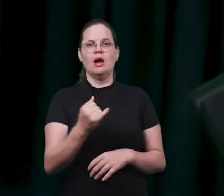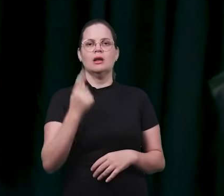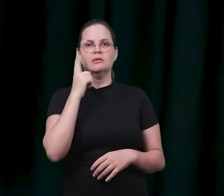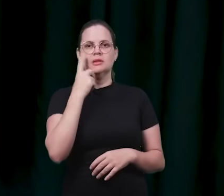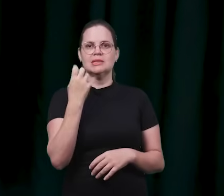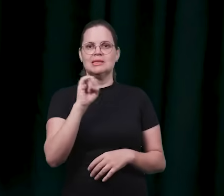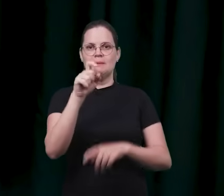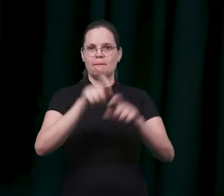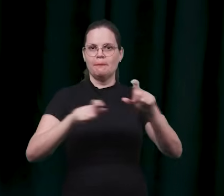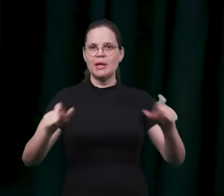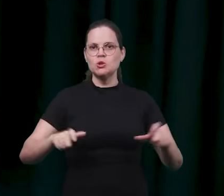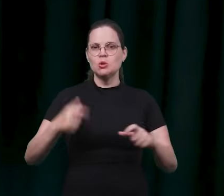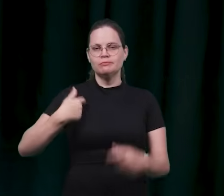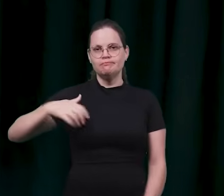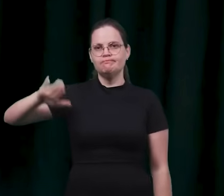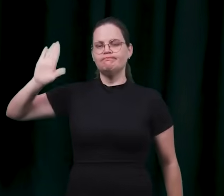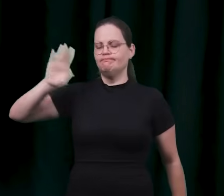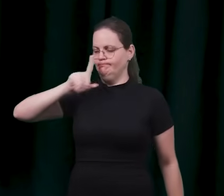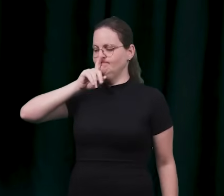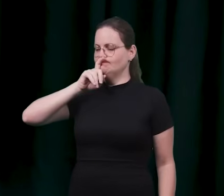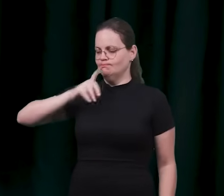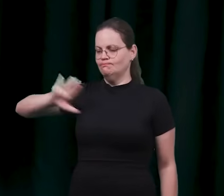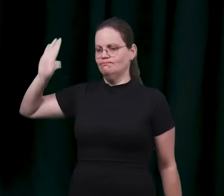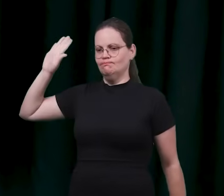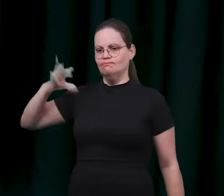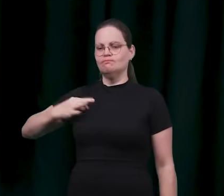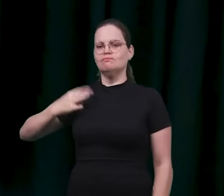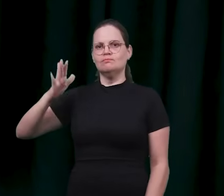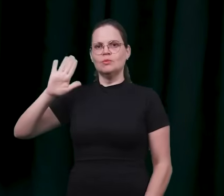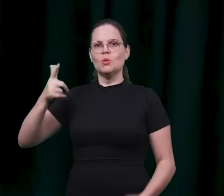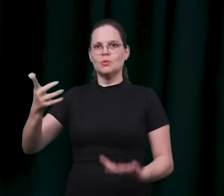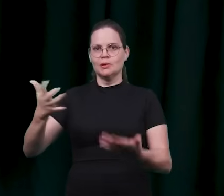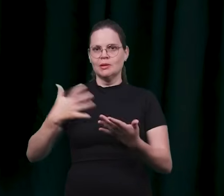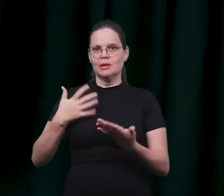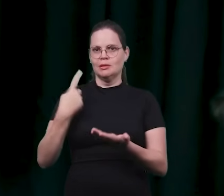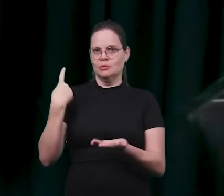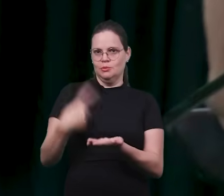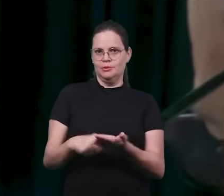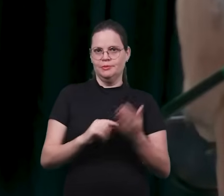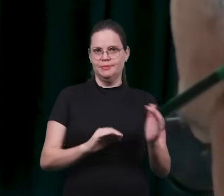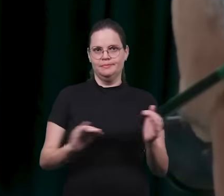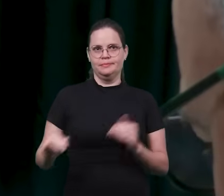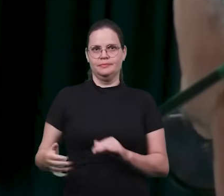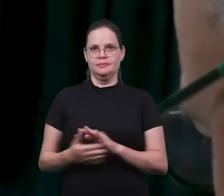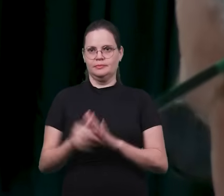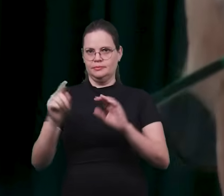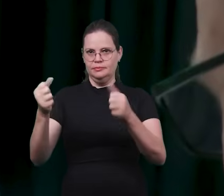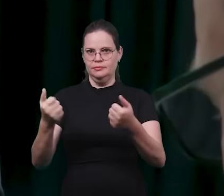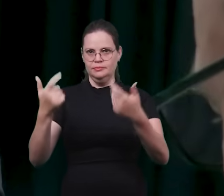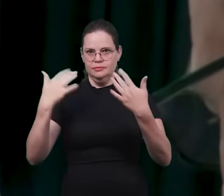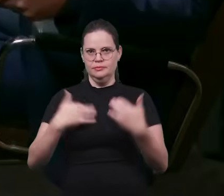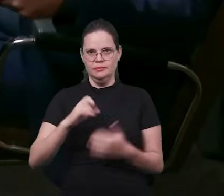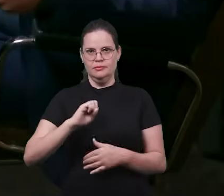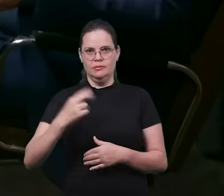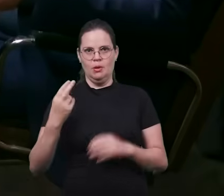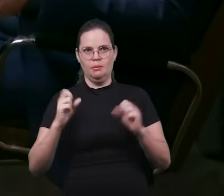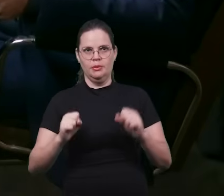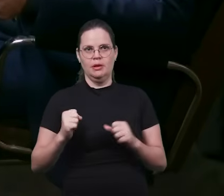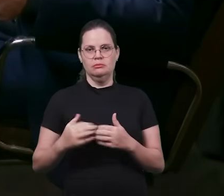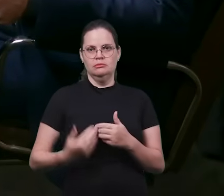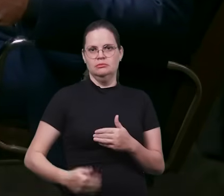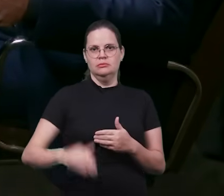dá naquilo que o homem se propõe a fazer. Se tiver algum comentário, pode fazê-lo, ou nós podemos ir para o capítulo